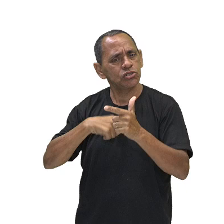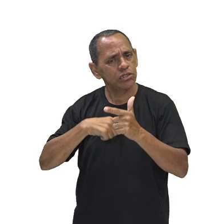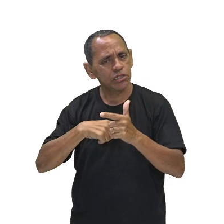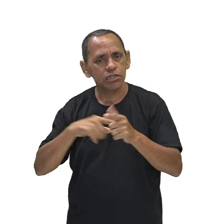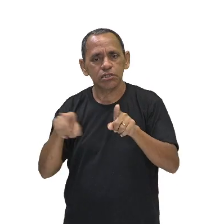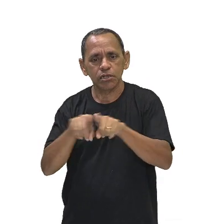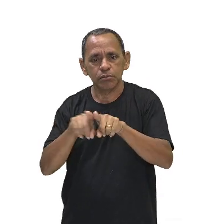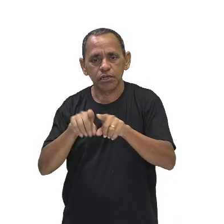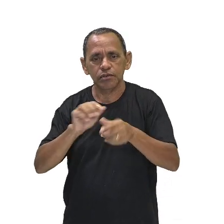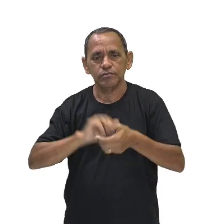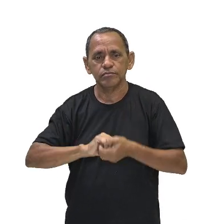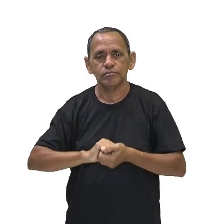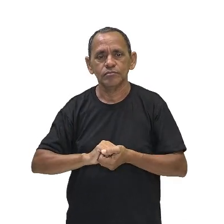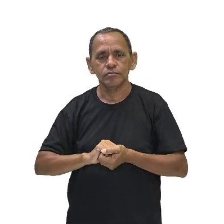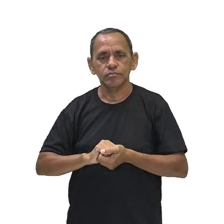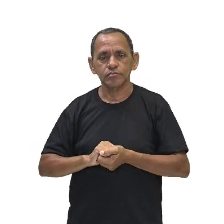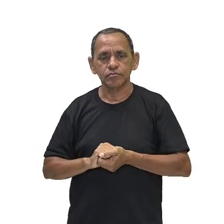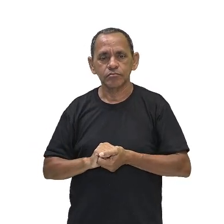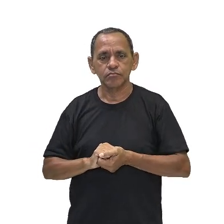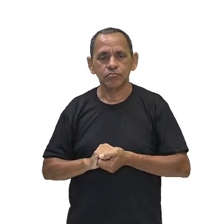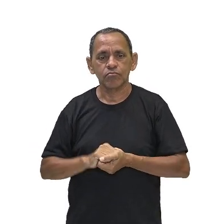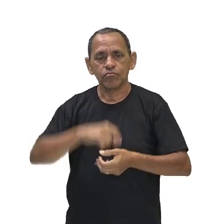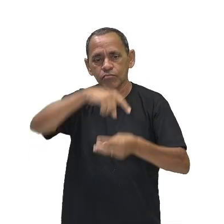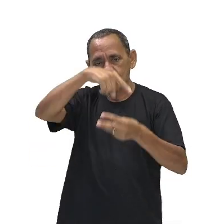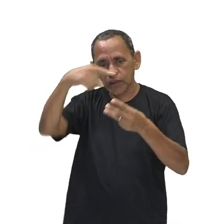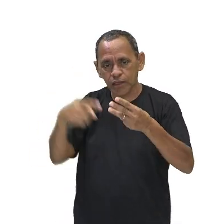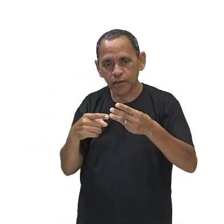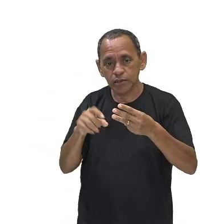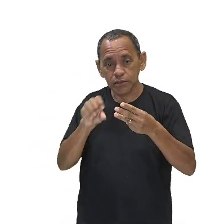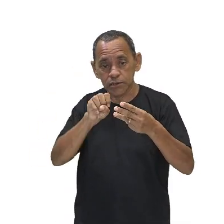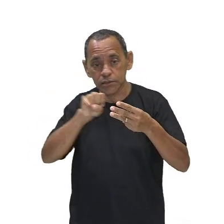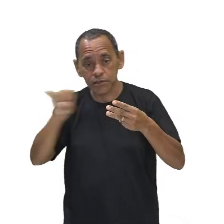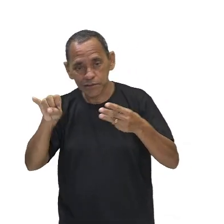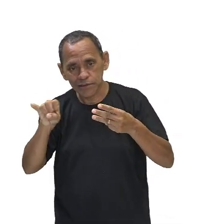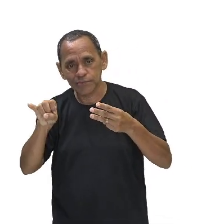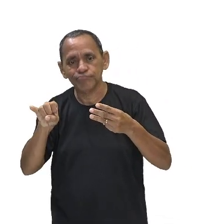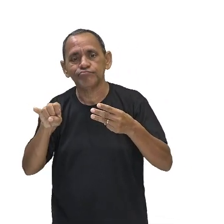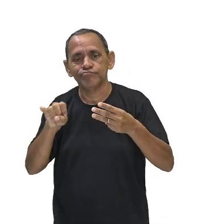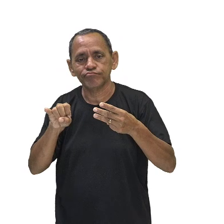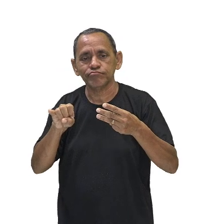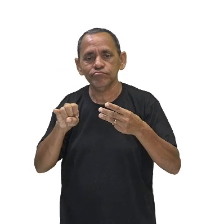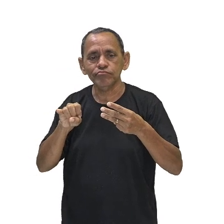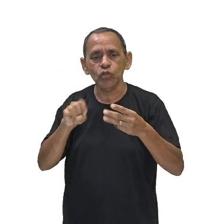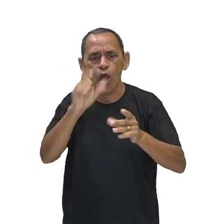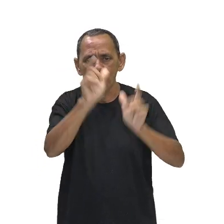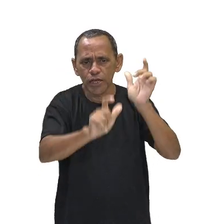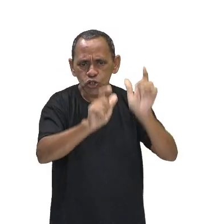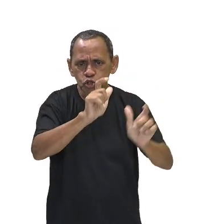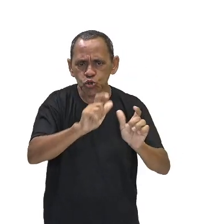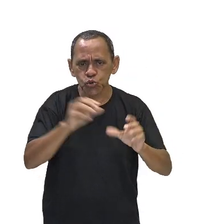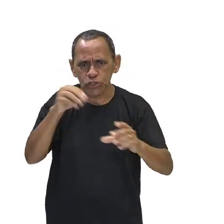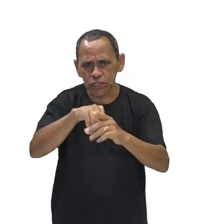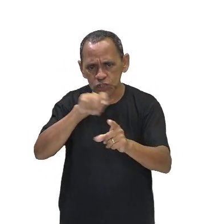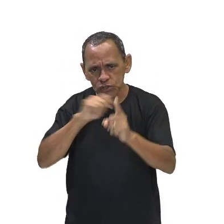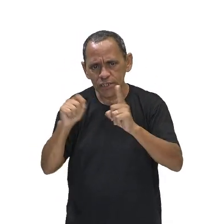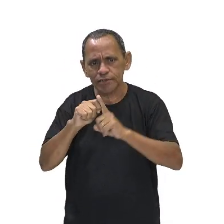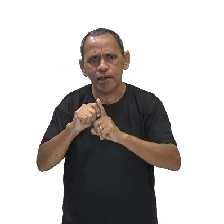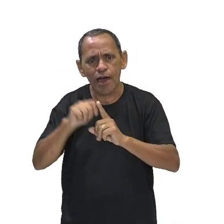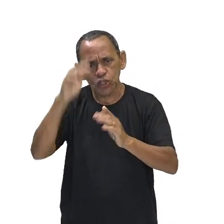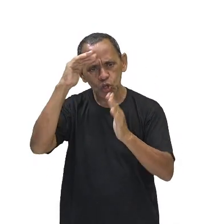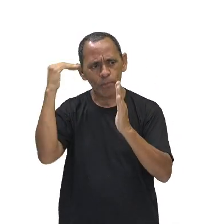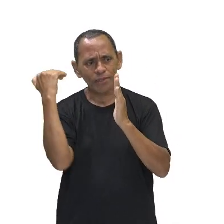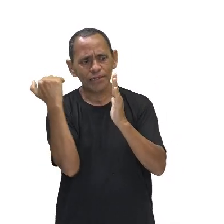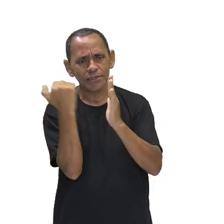coercitividade. Se o indivíduo, naquela sociedade, não cumprir, não obedecer